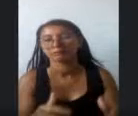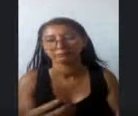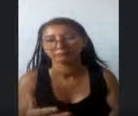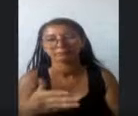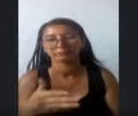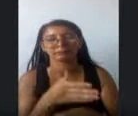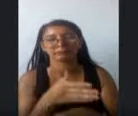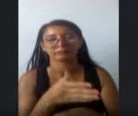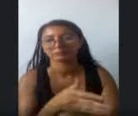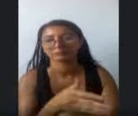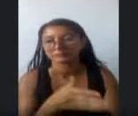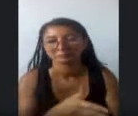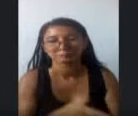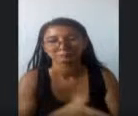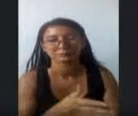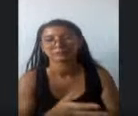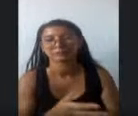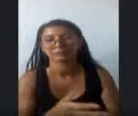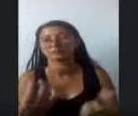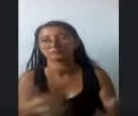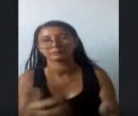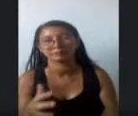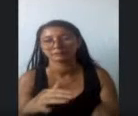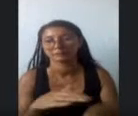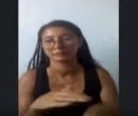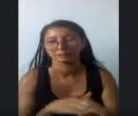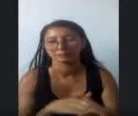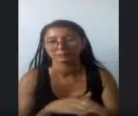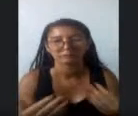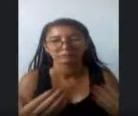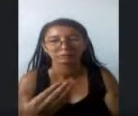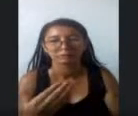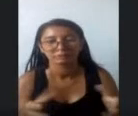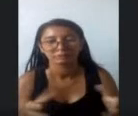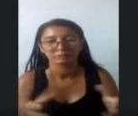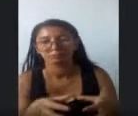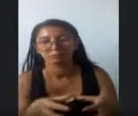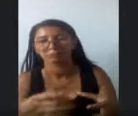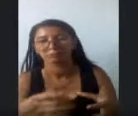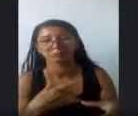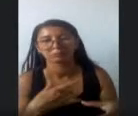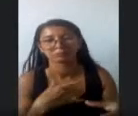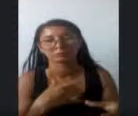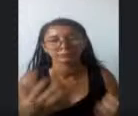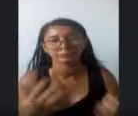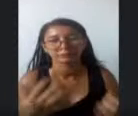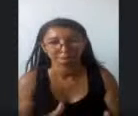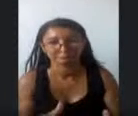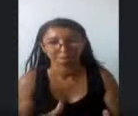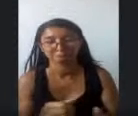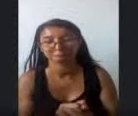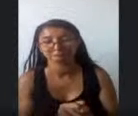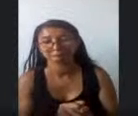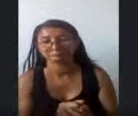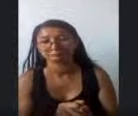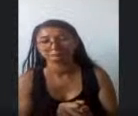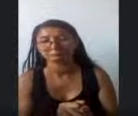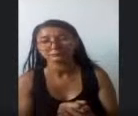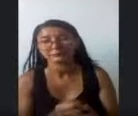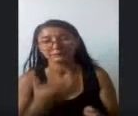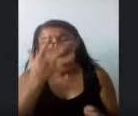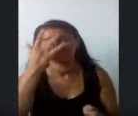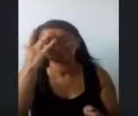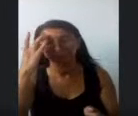unidade, não queriam conversar com a equipe, e esses foram realmente os pacientes que testaram positivo, que nós